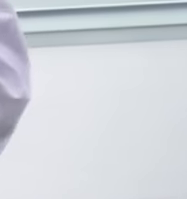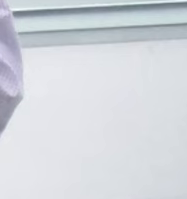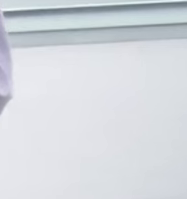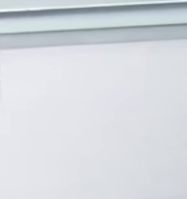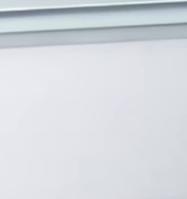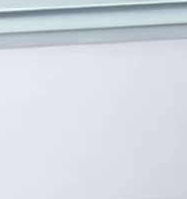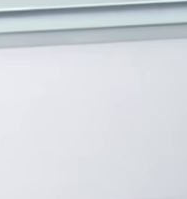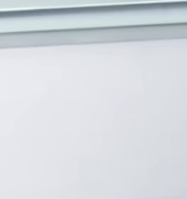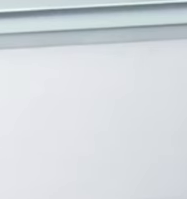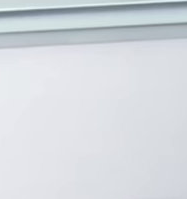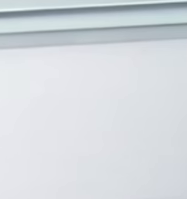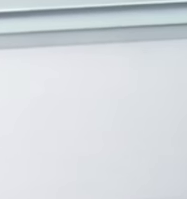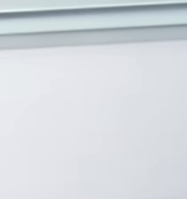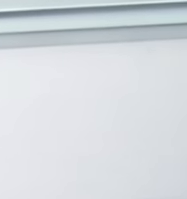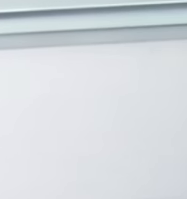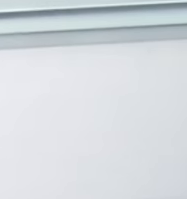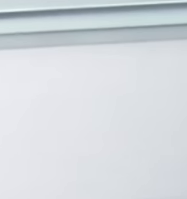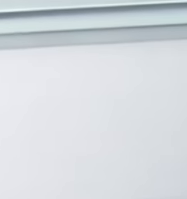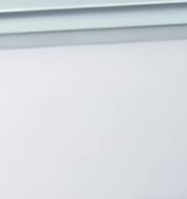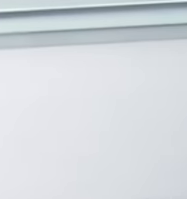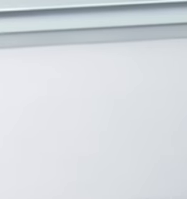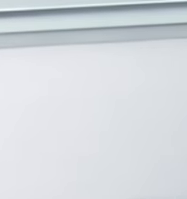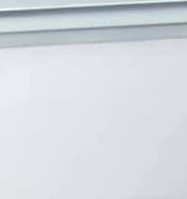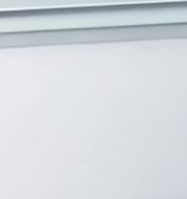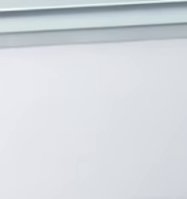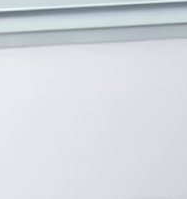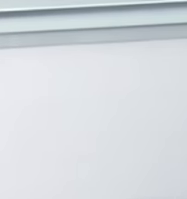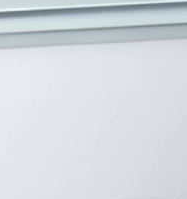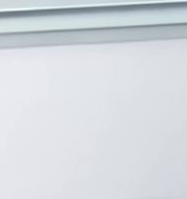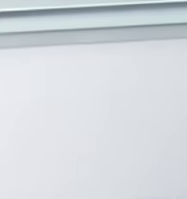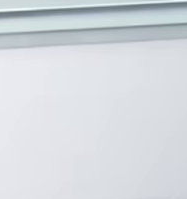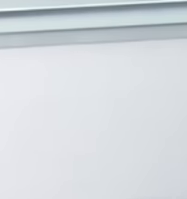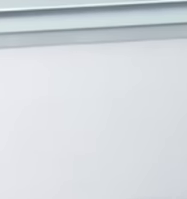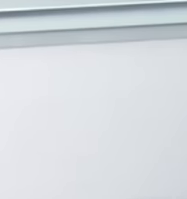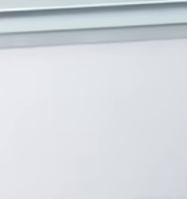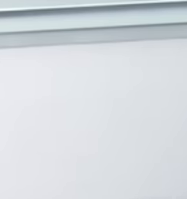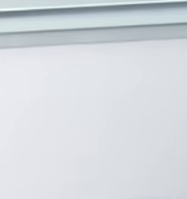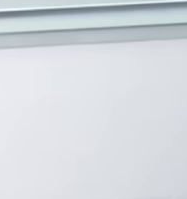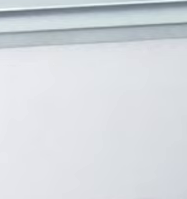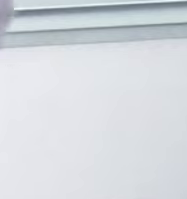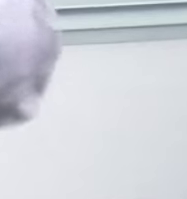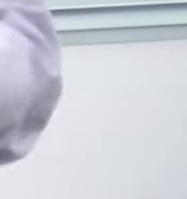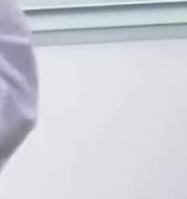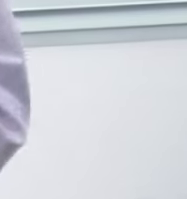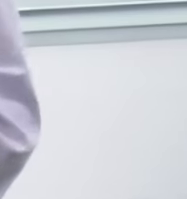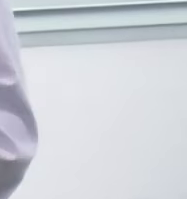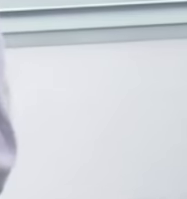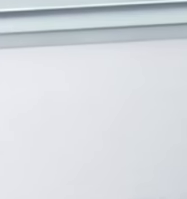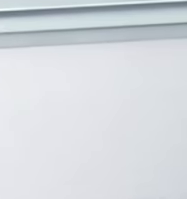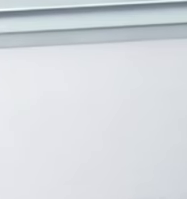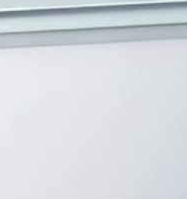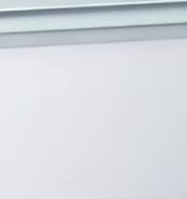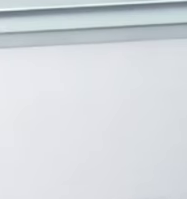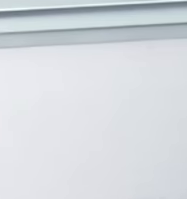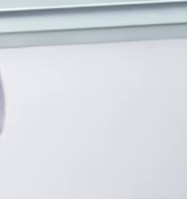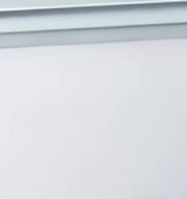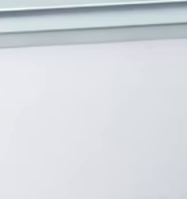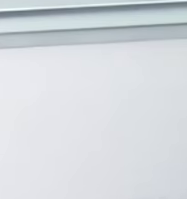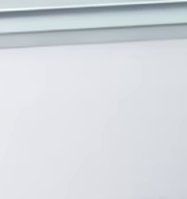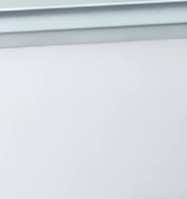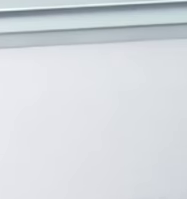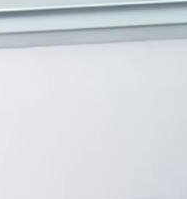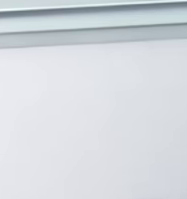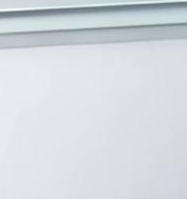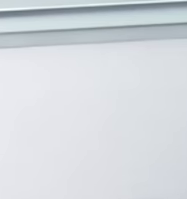renovação dessas concessões, tanto da Light quanto da Enel. Por quê? Se a gente avaliar, só para terminar... Para concluir, por favor. Para concluir.